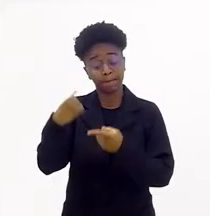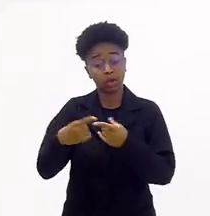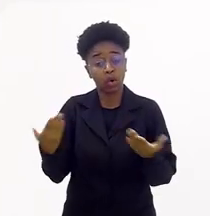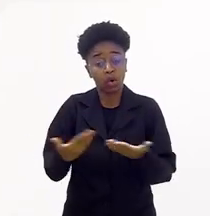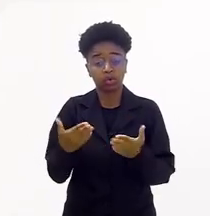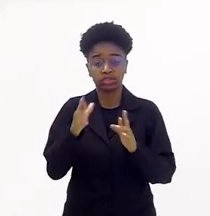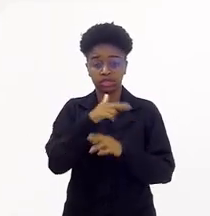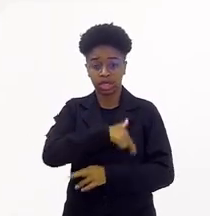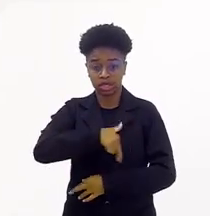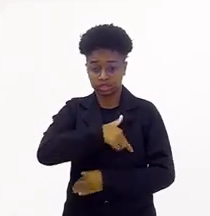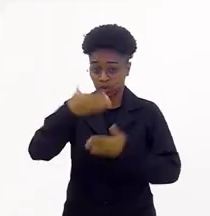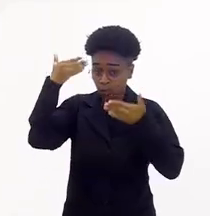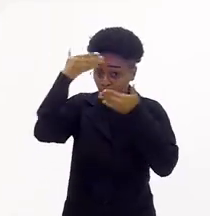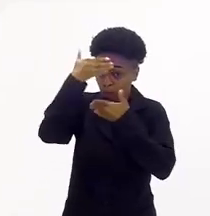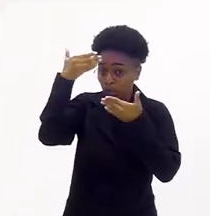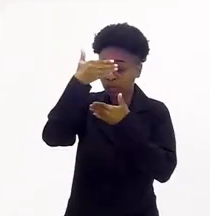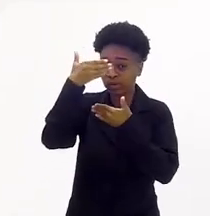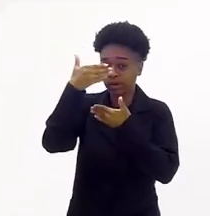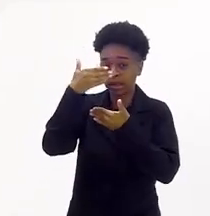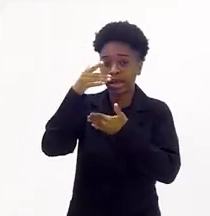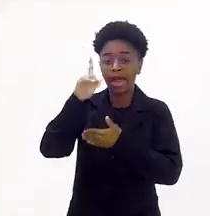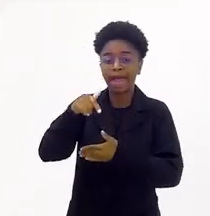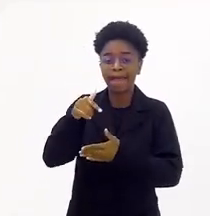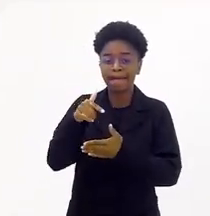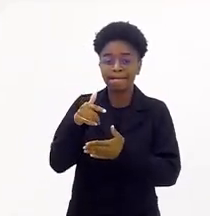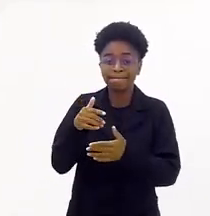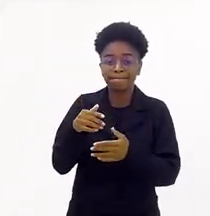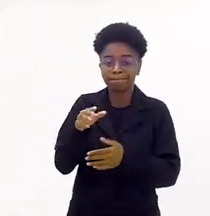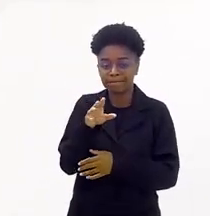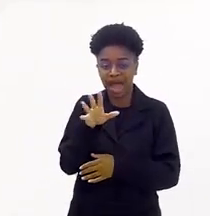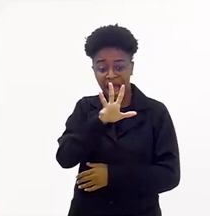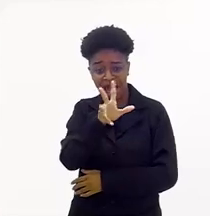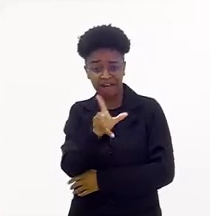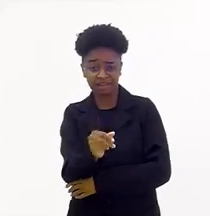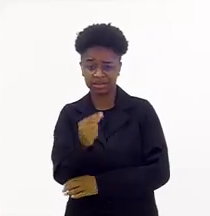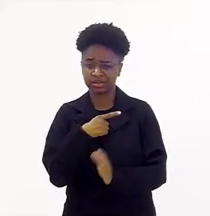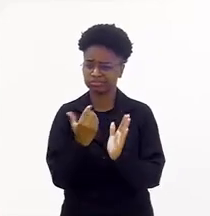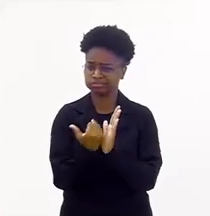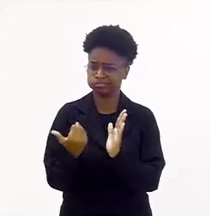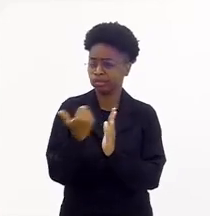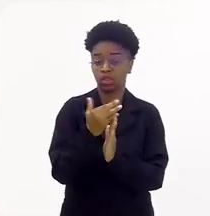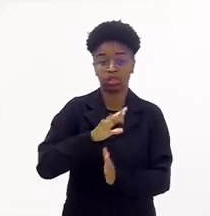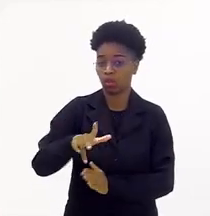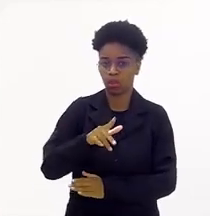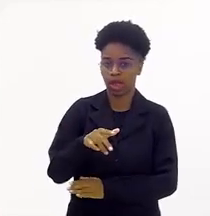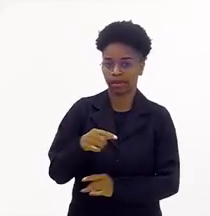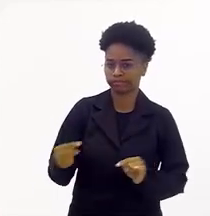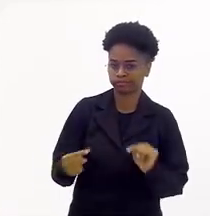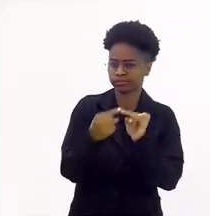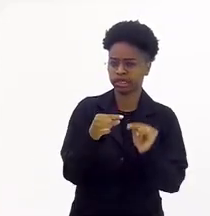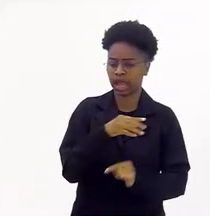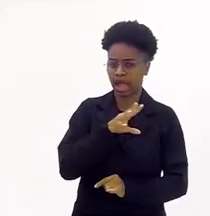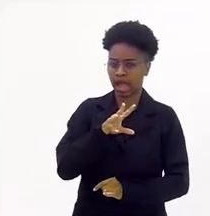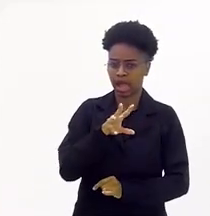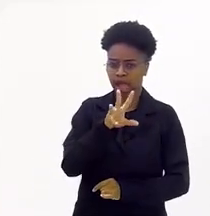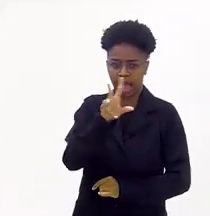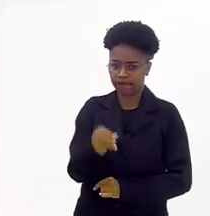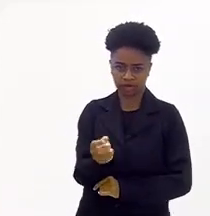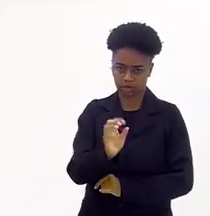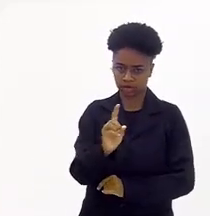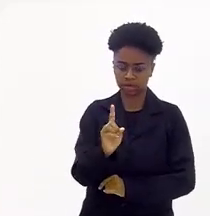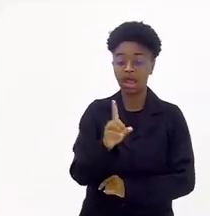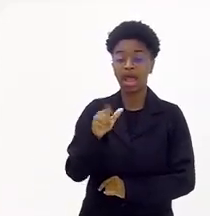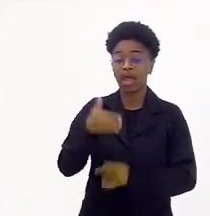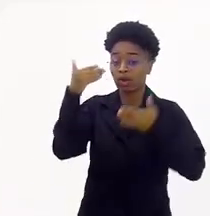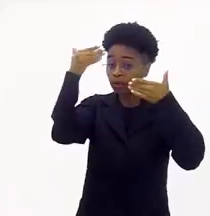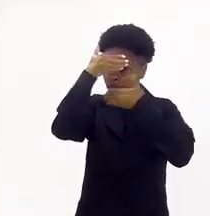a religião muçulmana ela é mais da metade da África, não é matrizes africanas.